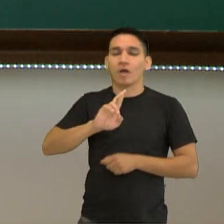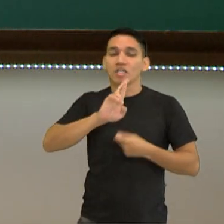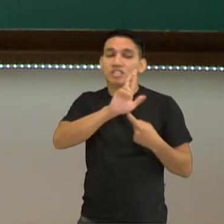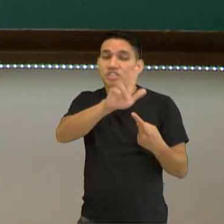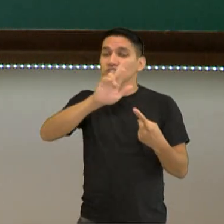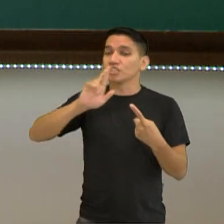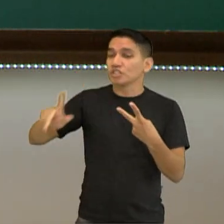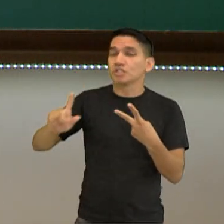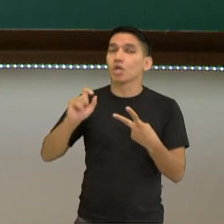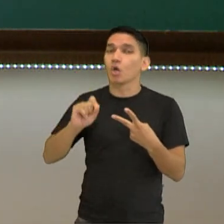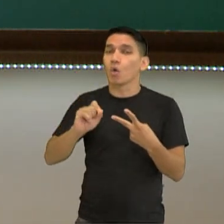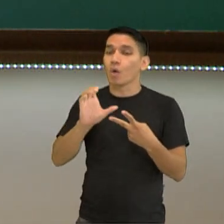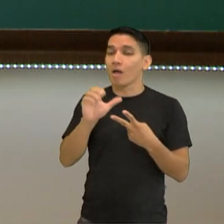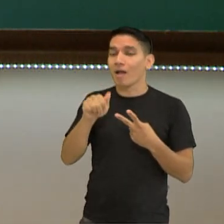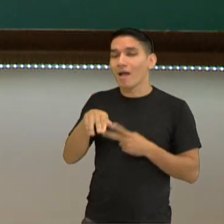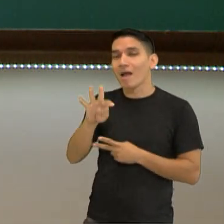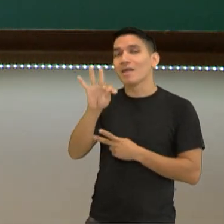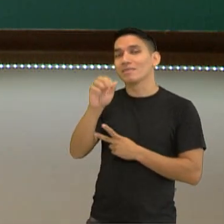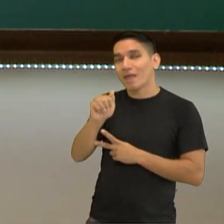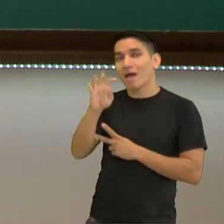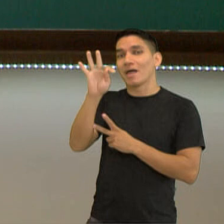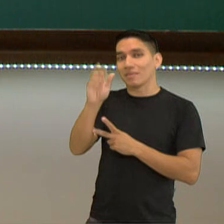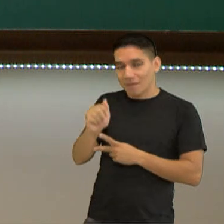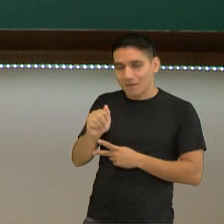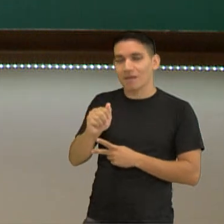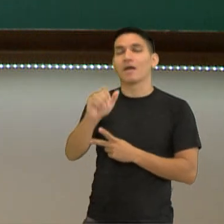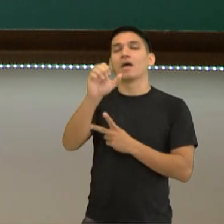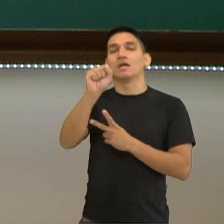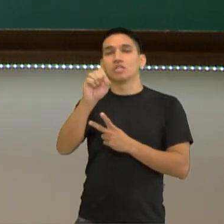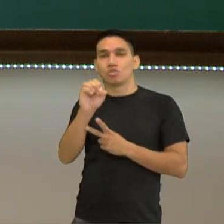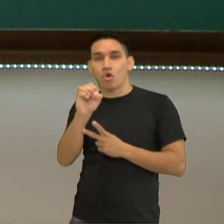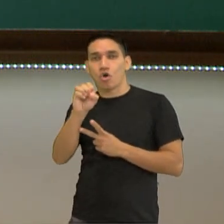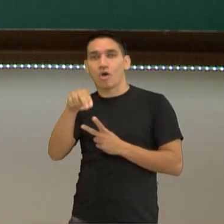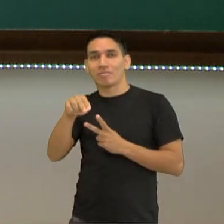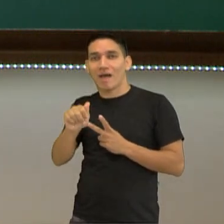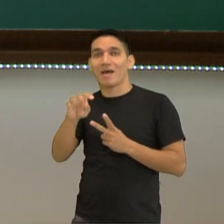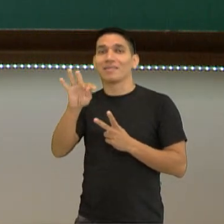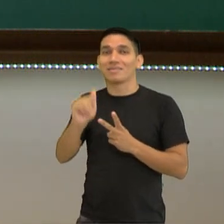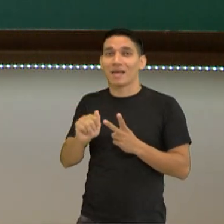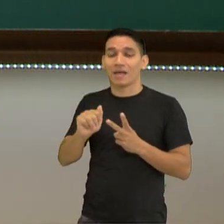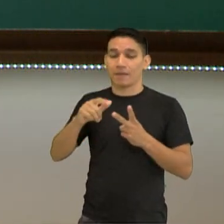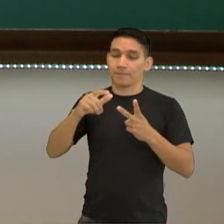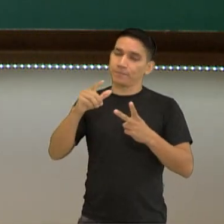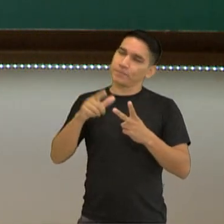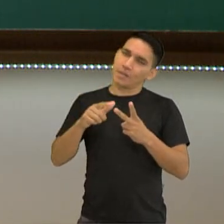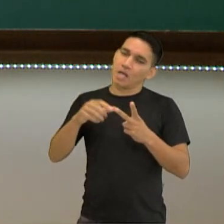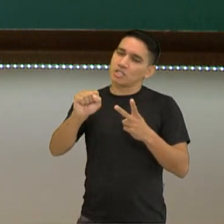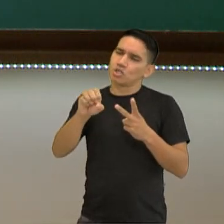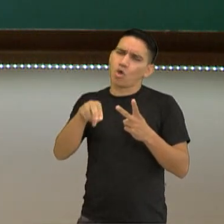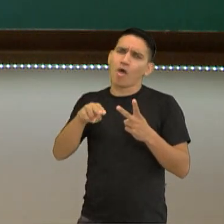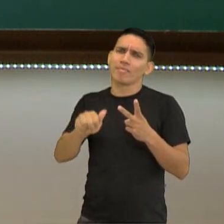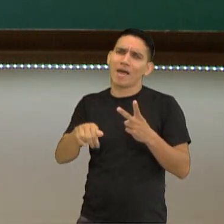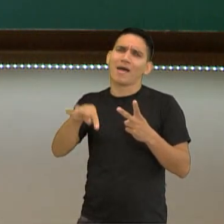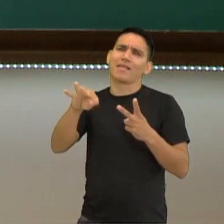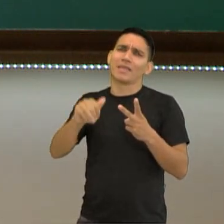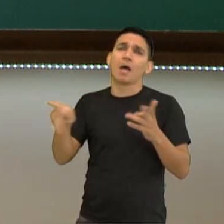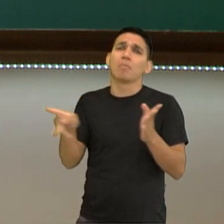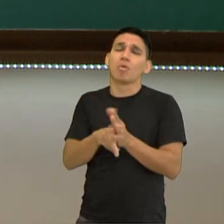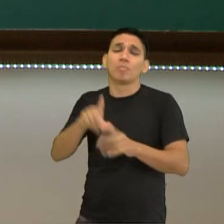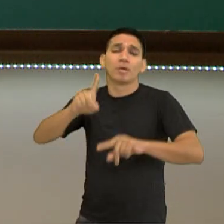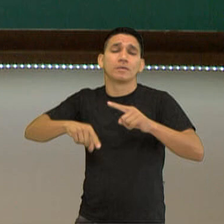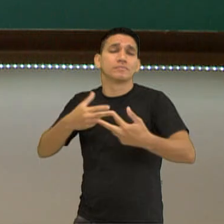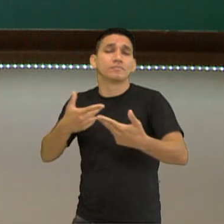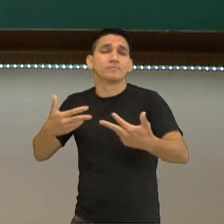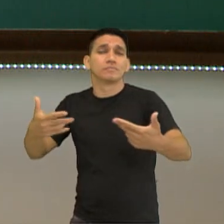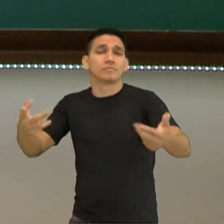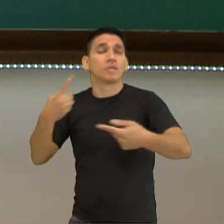diferenciar uma cantata de uma sonata. Sonata vem de som, dos instrumentos.